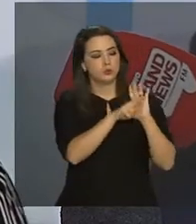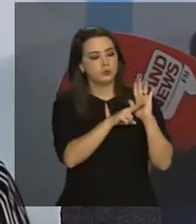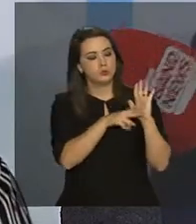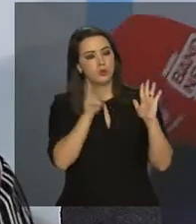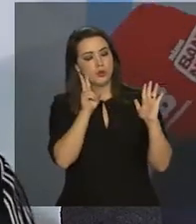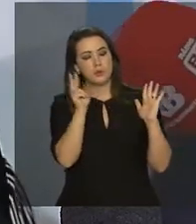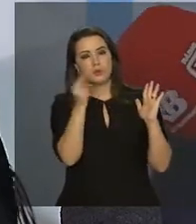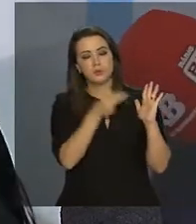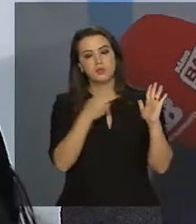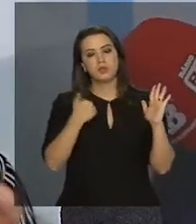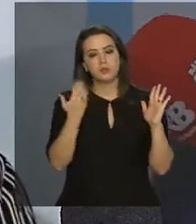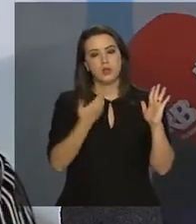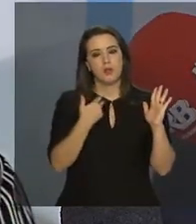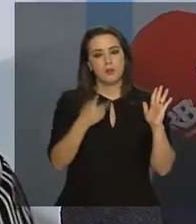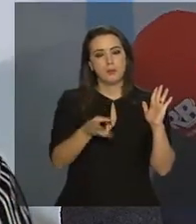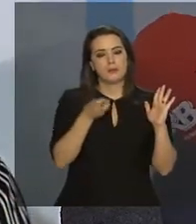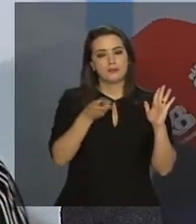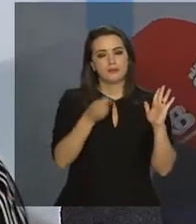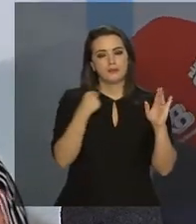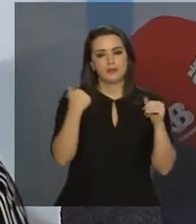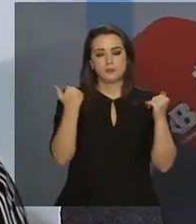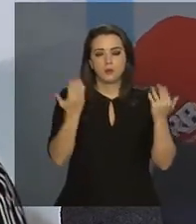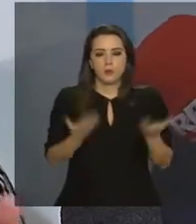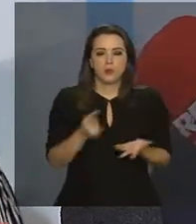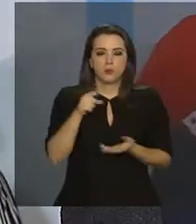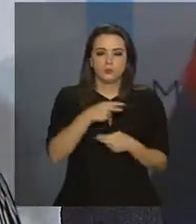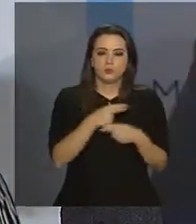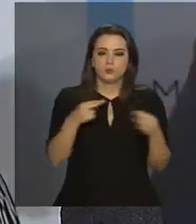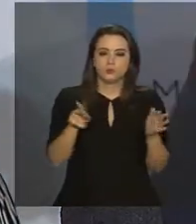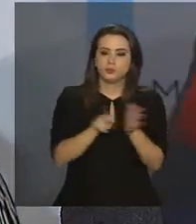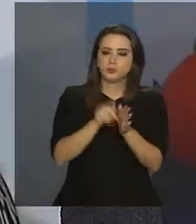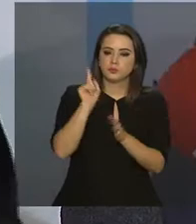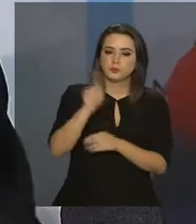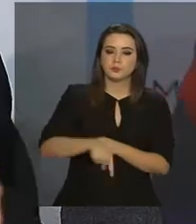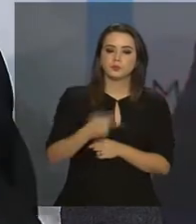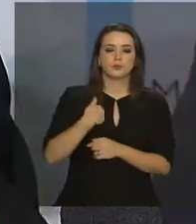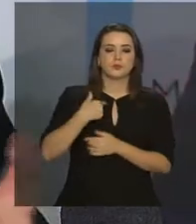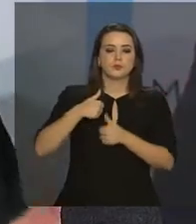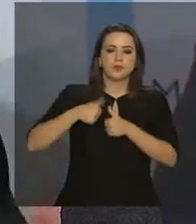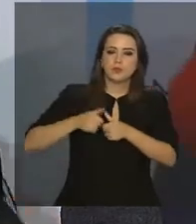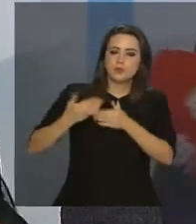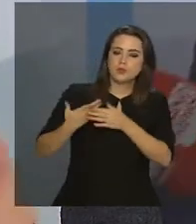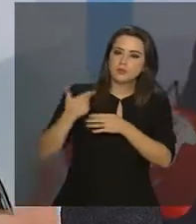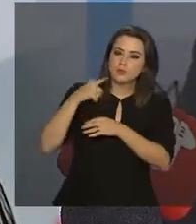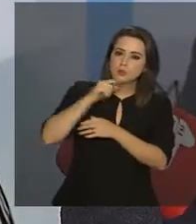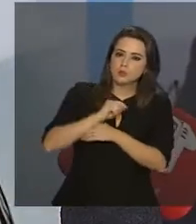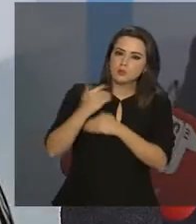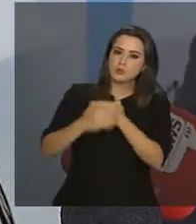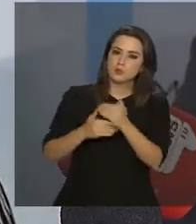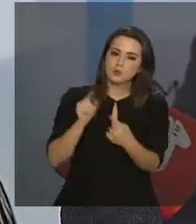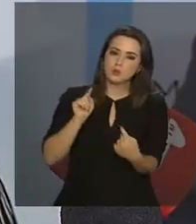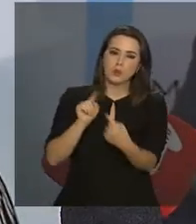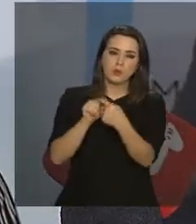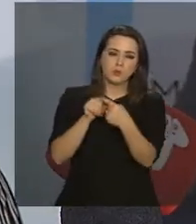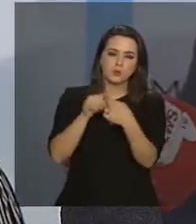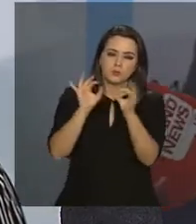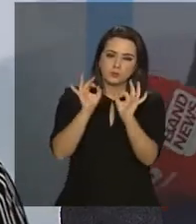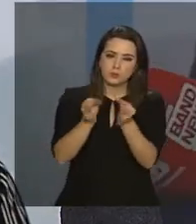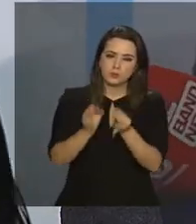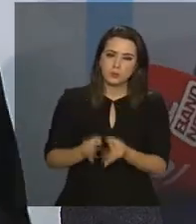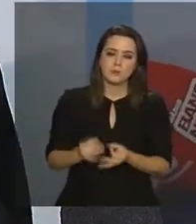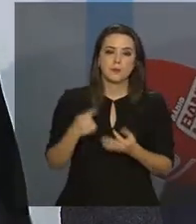primeiro levantamento, identifica-se aqueles produtos que estão alcançando as metas